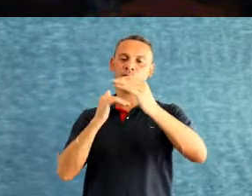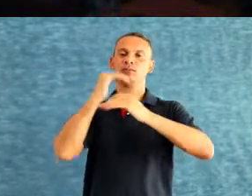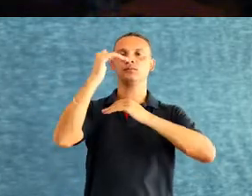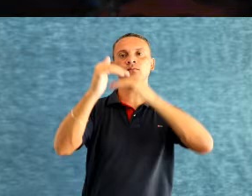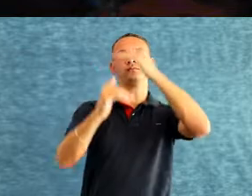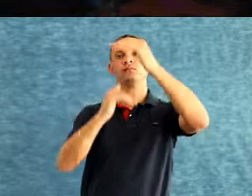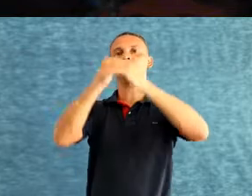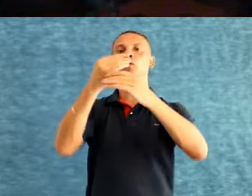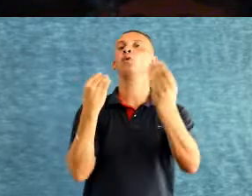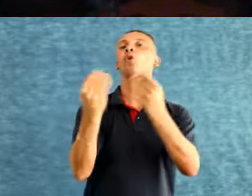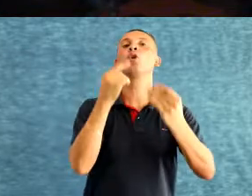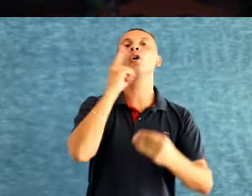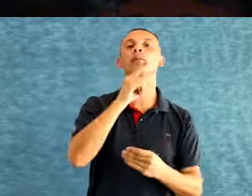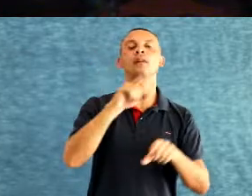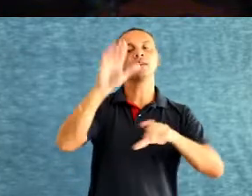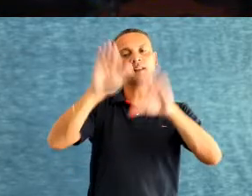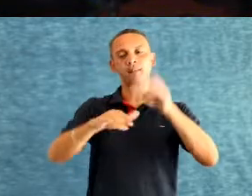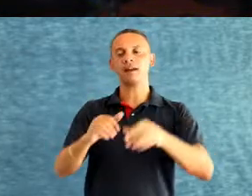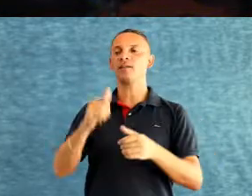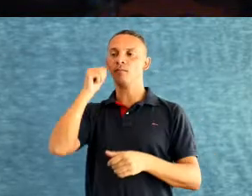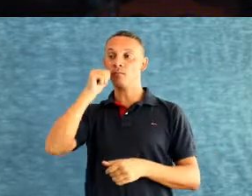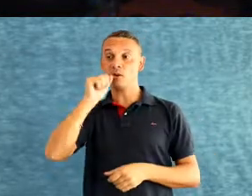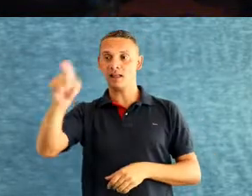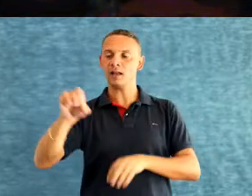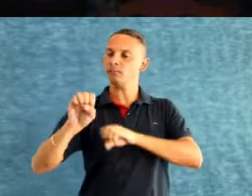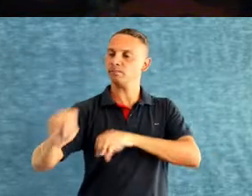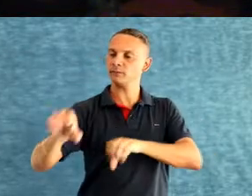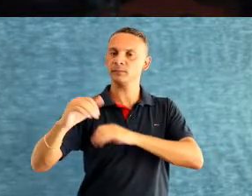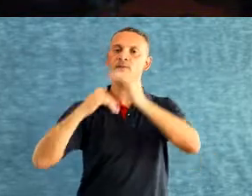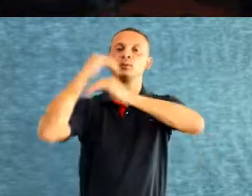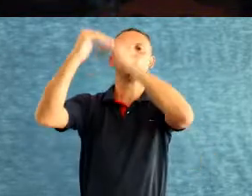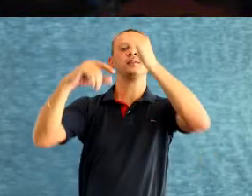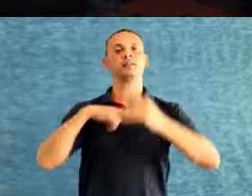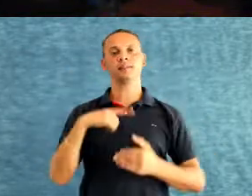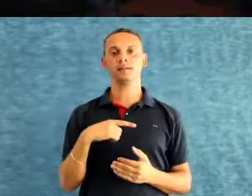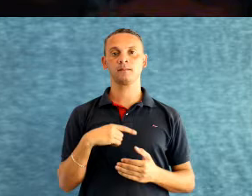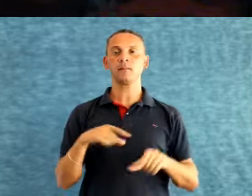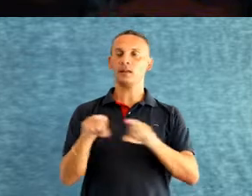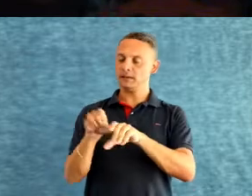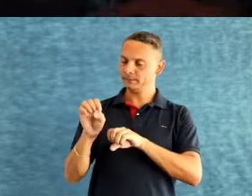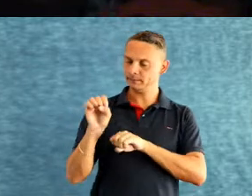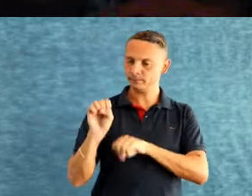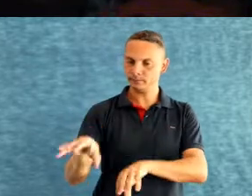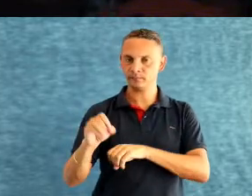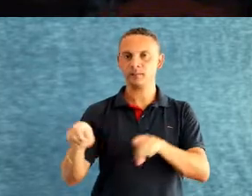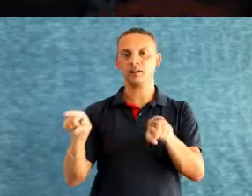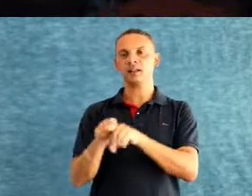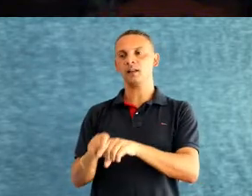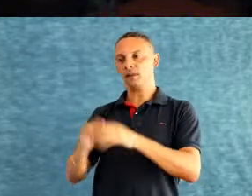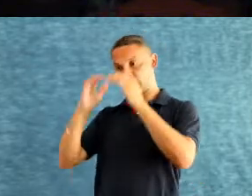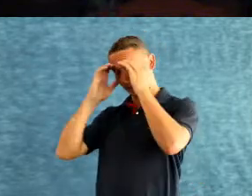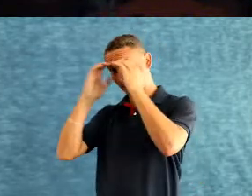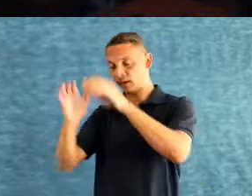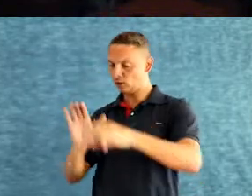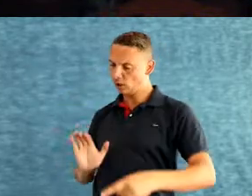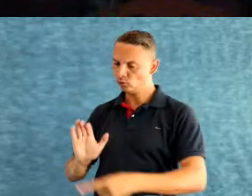que era oferecida à mulher, e que só a instrução, aliada à educação moral, dariam maior dignidade e fariam